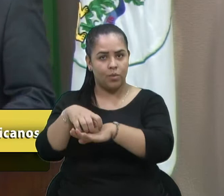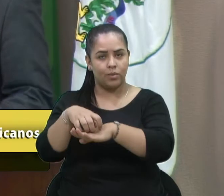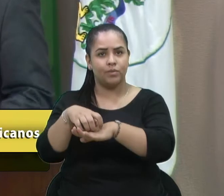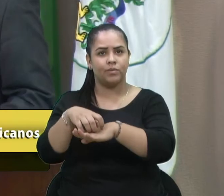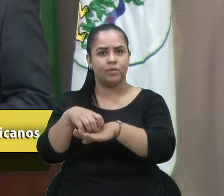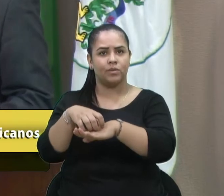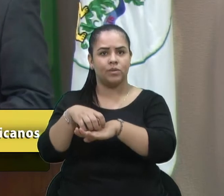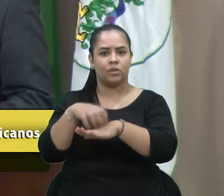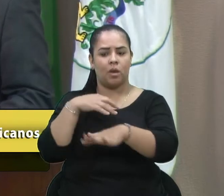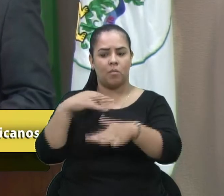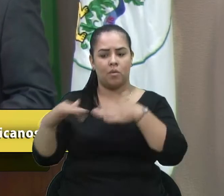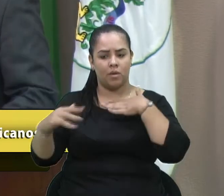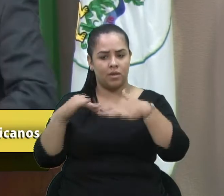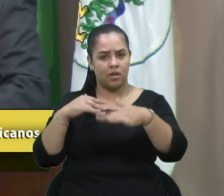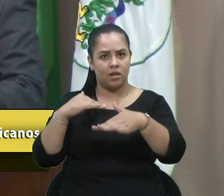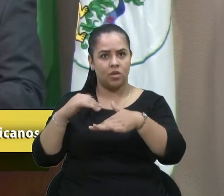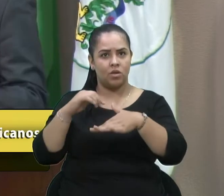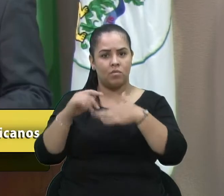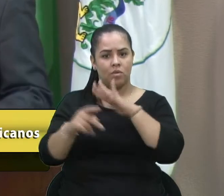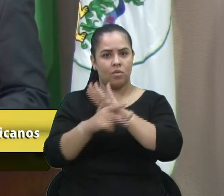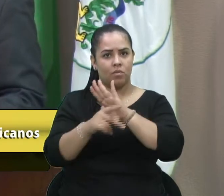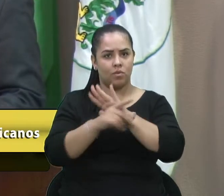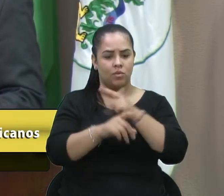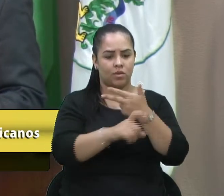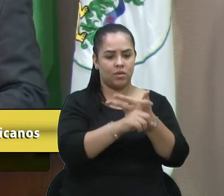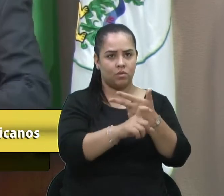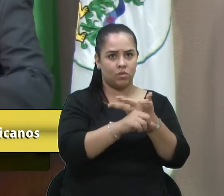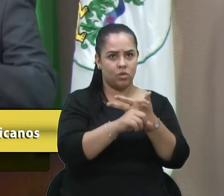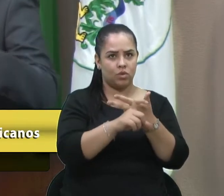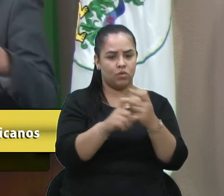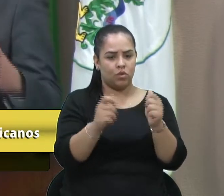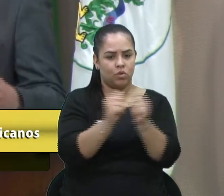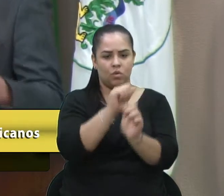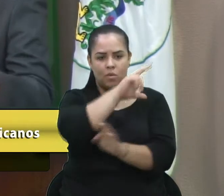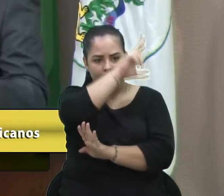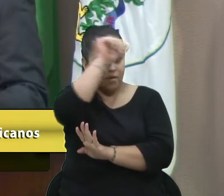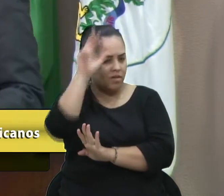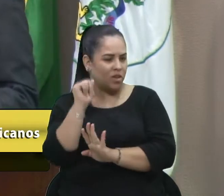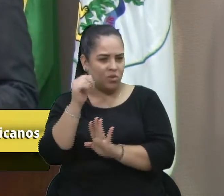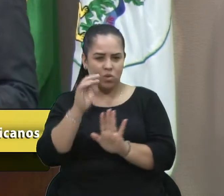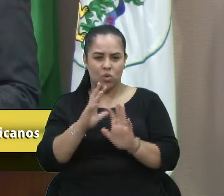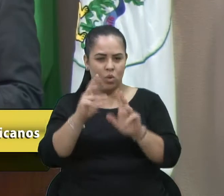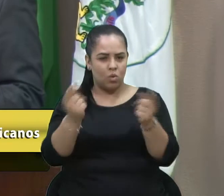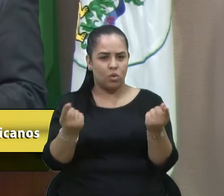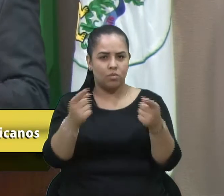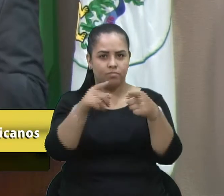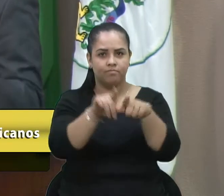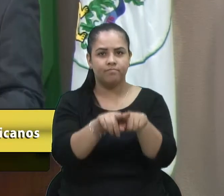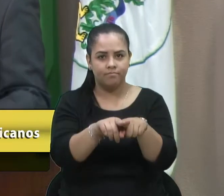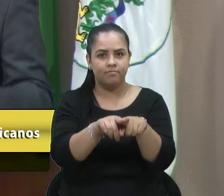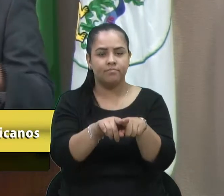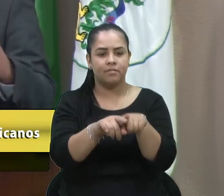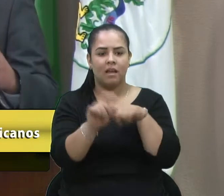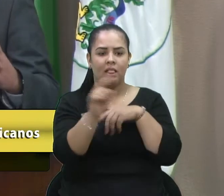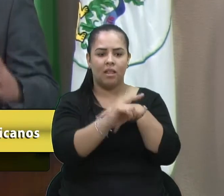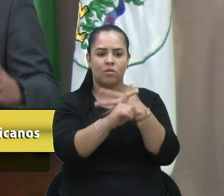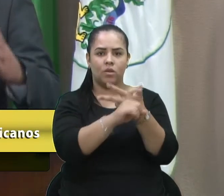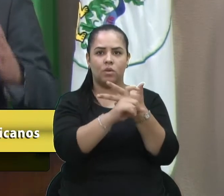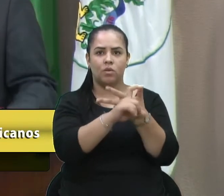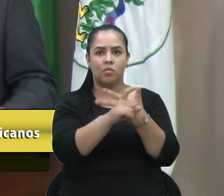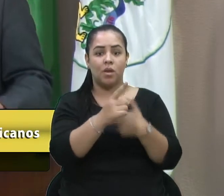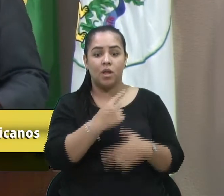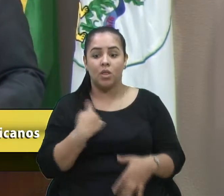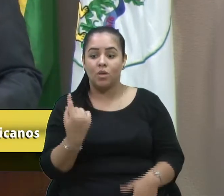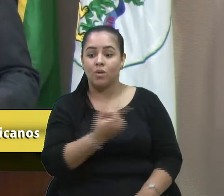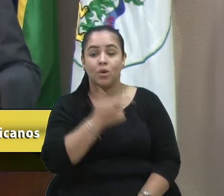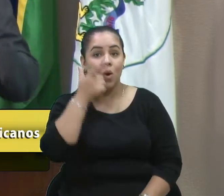e Mobilidade do Executivo, juntamente com o prefeito e todos os parceiros ali do Executivo, para que nós consigamos,